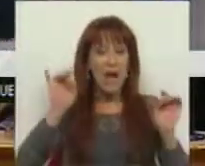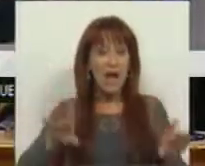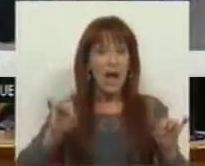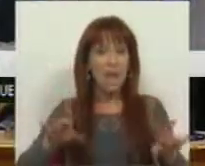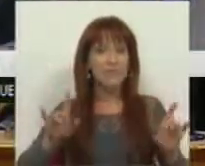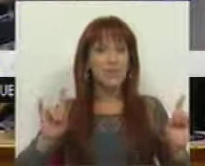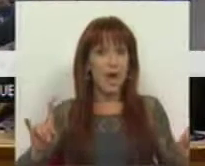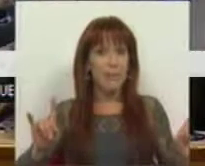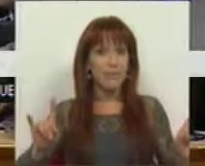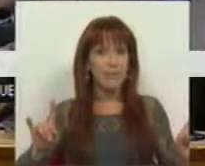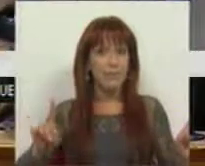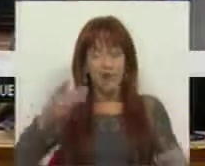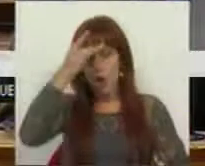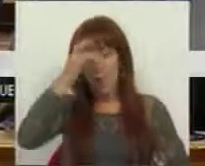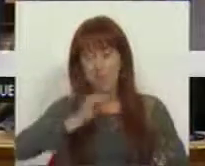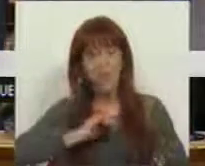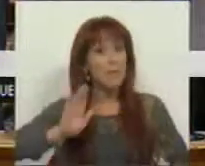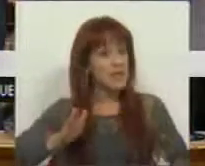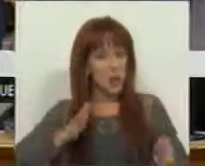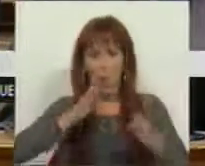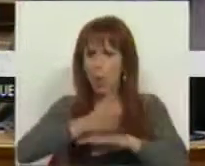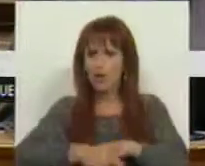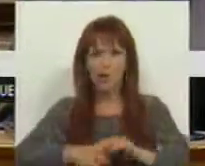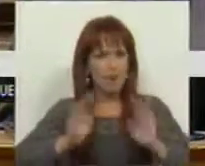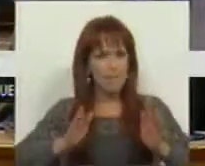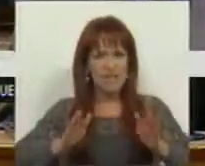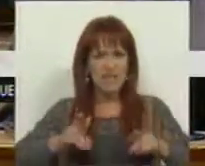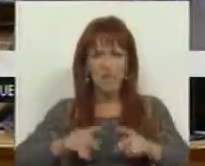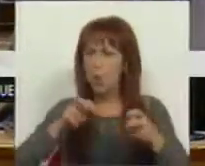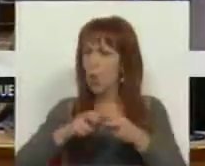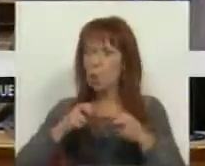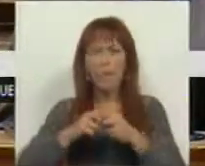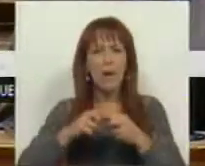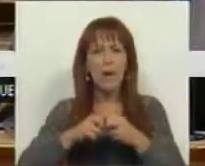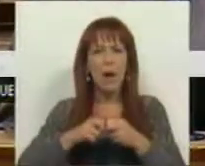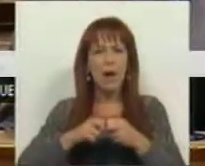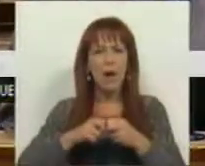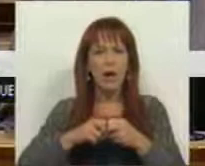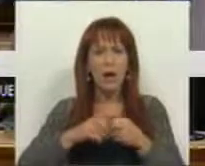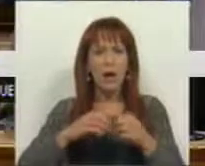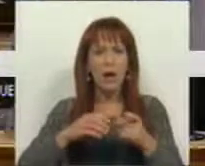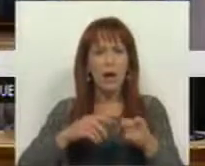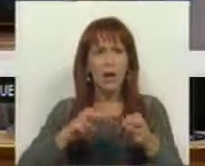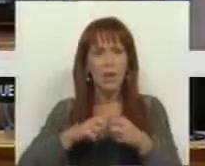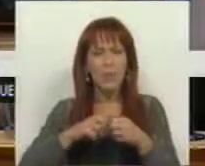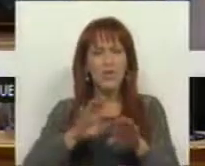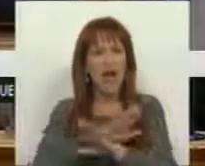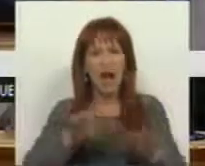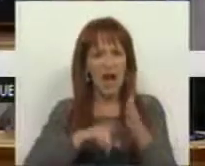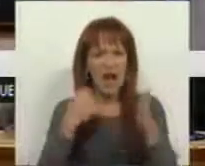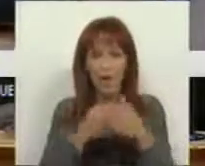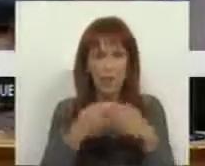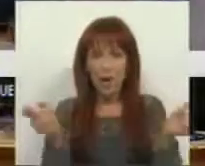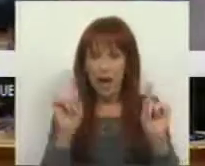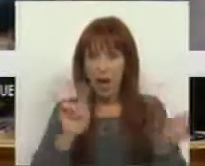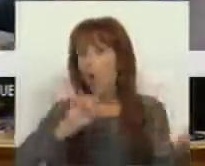é, e do nosso ponto de vista, deve continuar a ser, portanto, o problema não está, não se pode dizer assim que o problema acabou, está